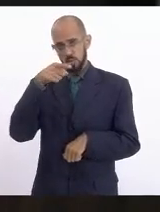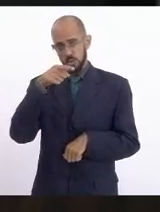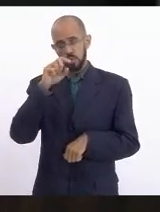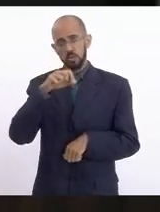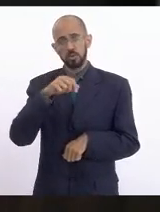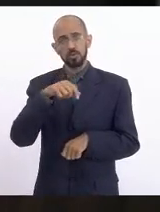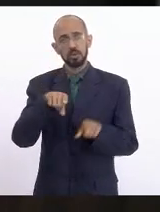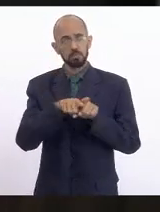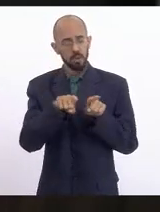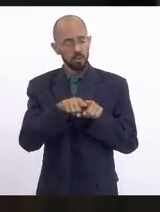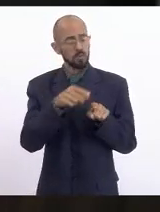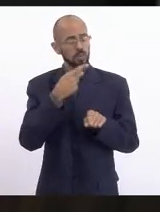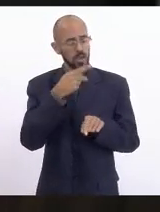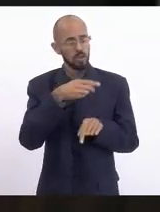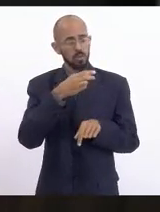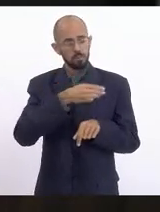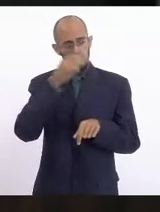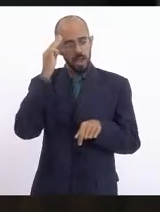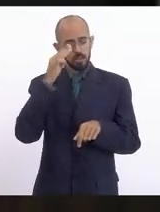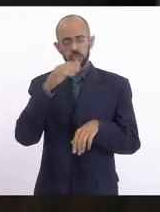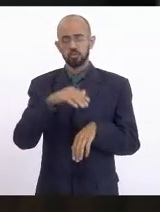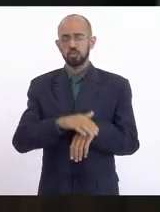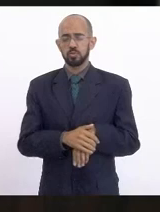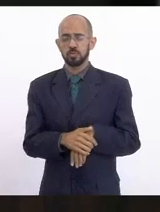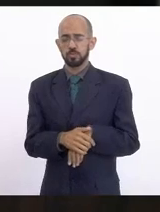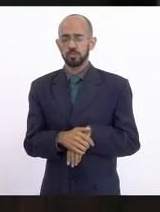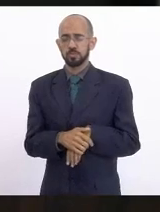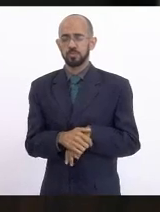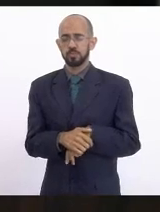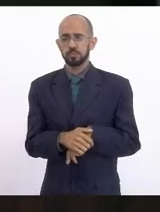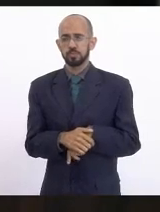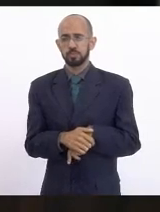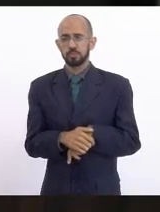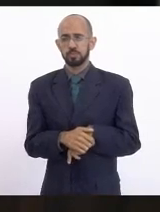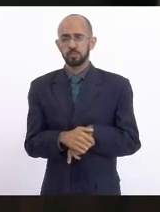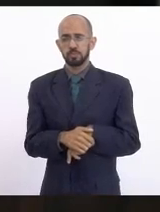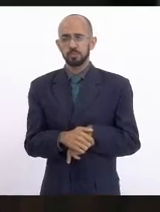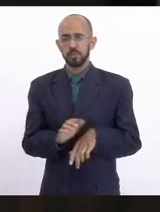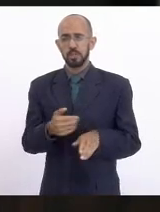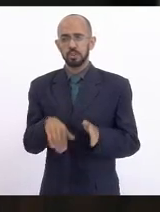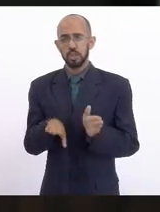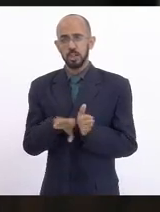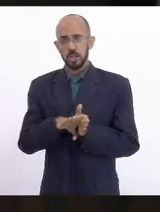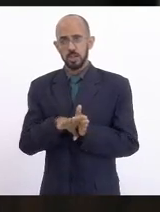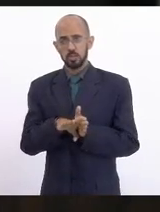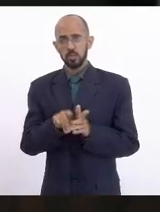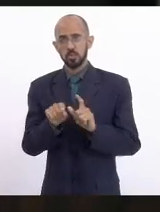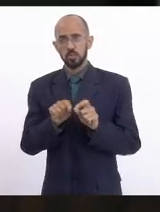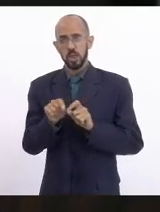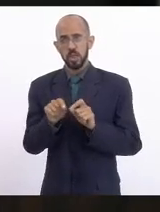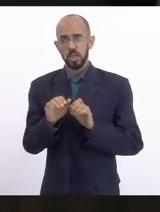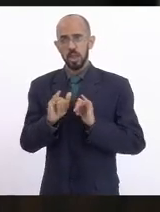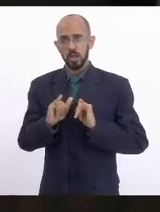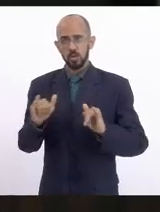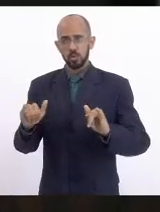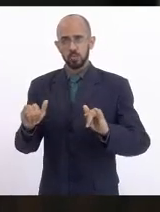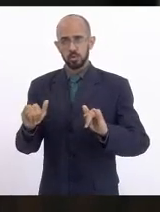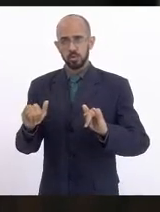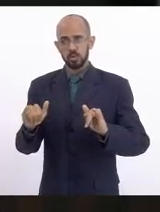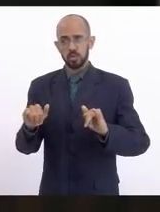e eu não falei mas agora falo que ela ocasião tá chegando muitas denúncias em relação